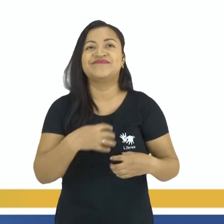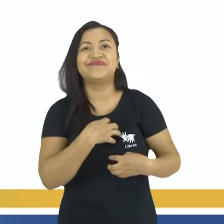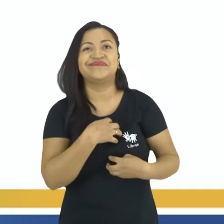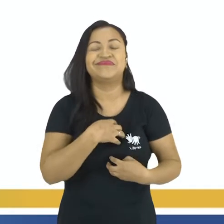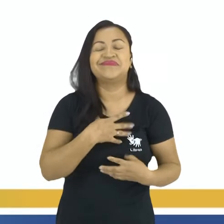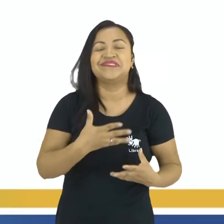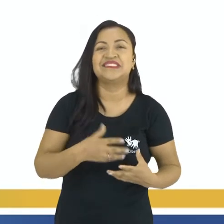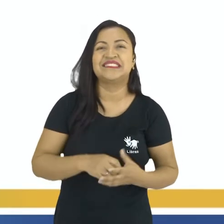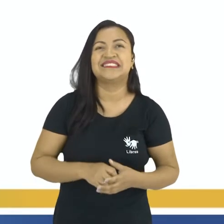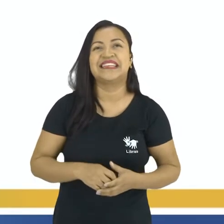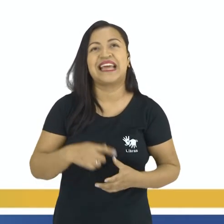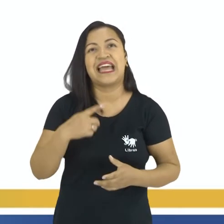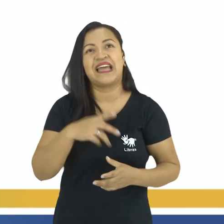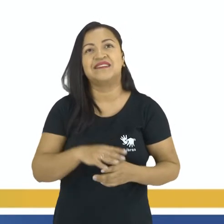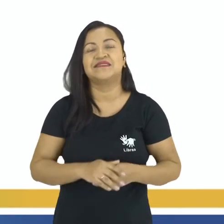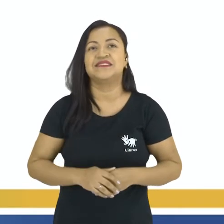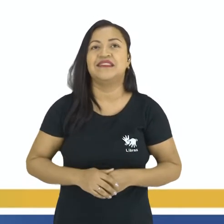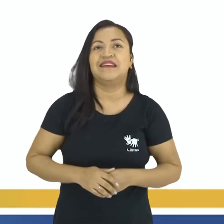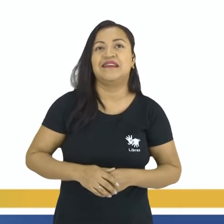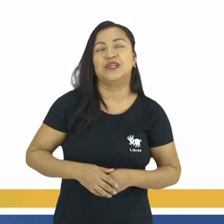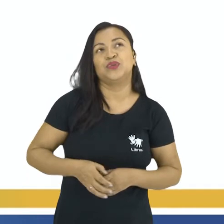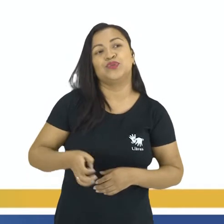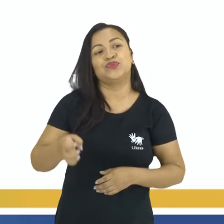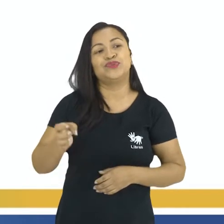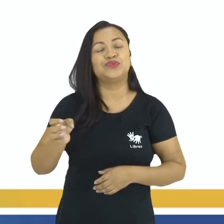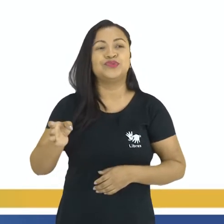que a igreja incomodava a nobreza,